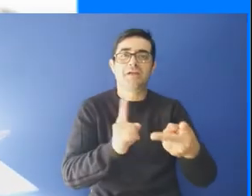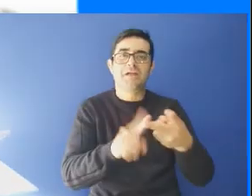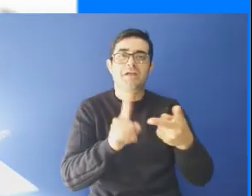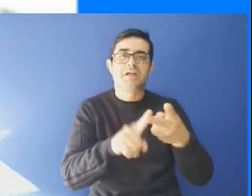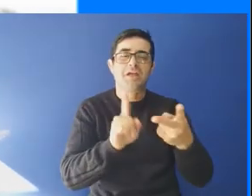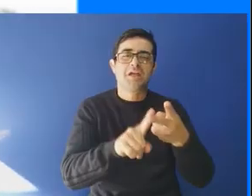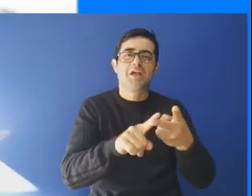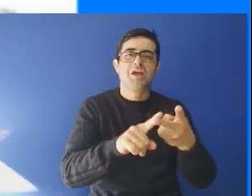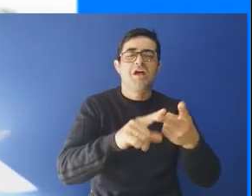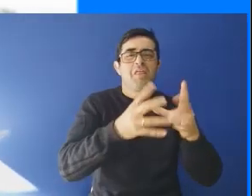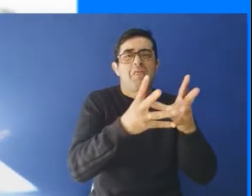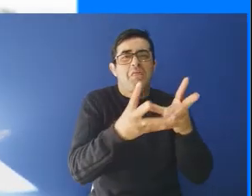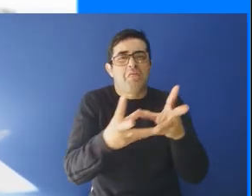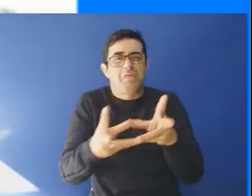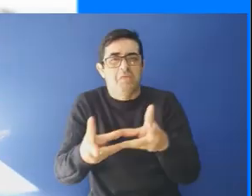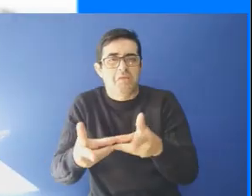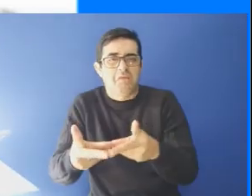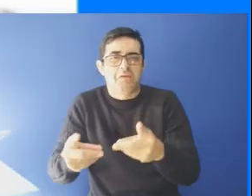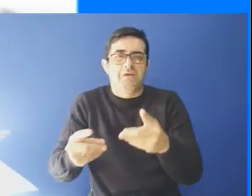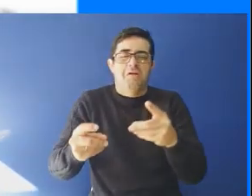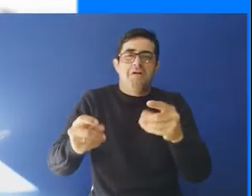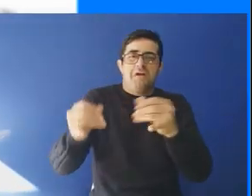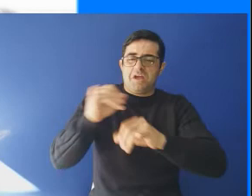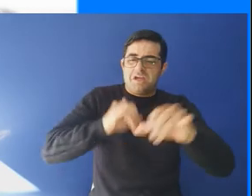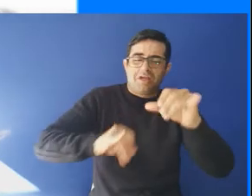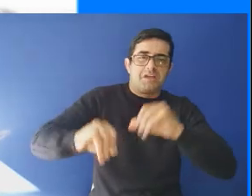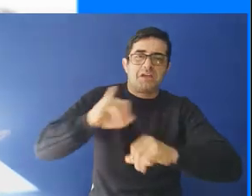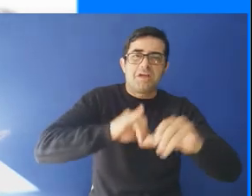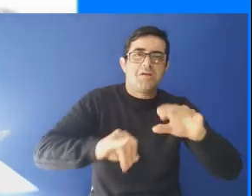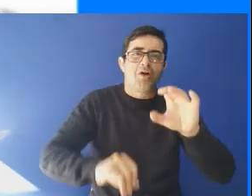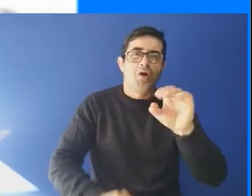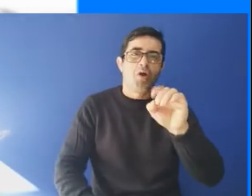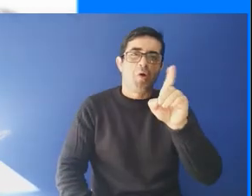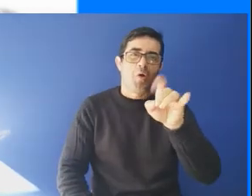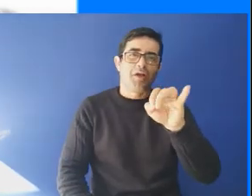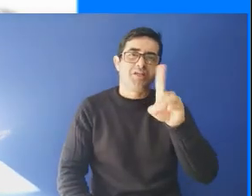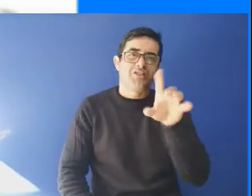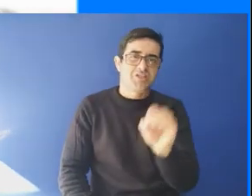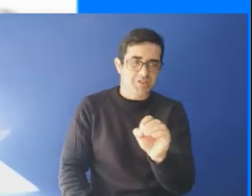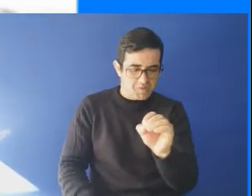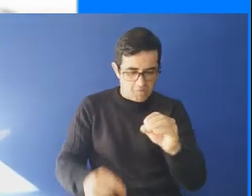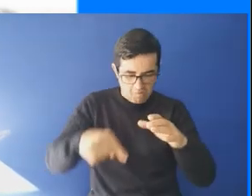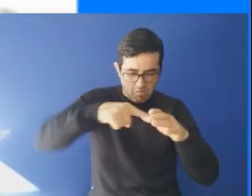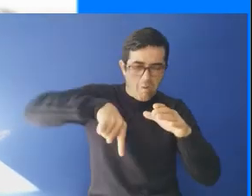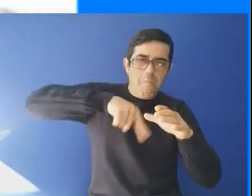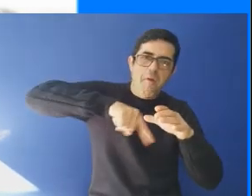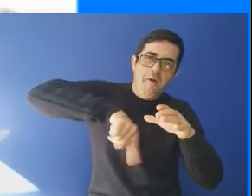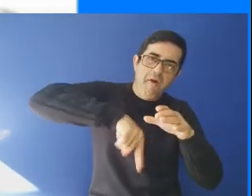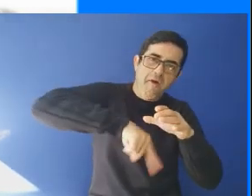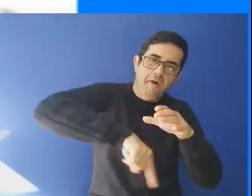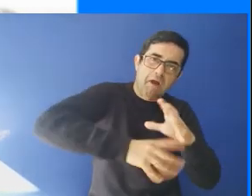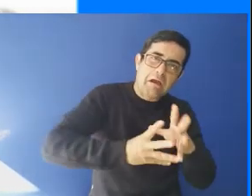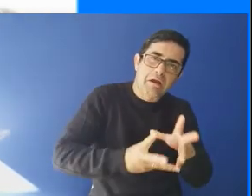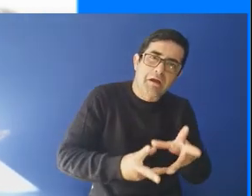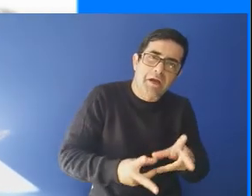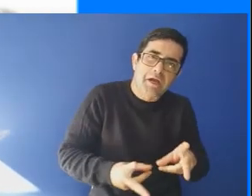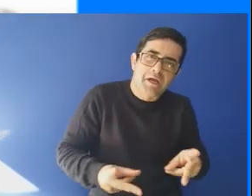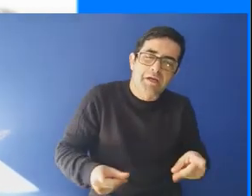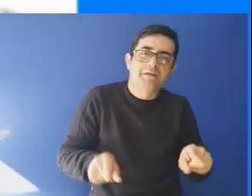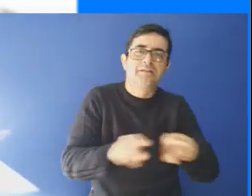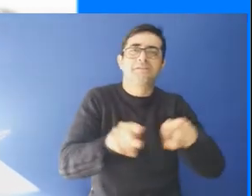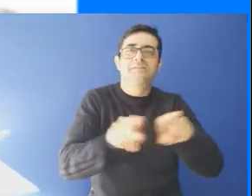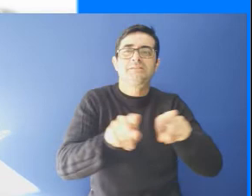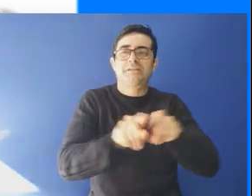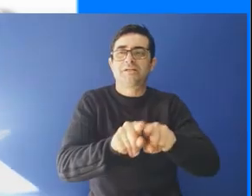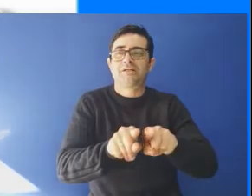podemos observar biodegradação ou decomposição química, principalmente com reações de oxirredução nas áreas mais profundas do